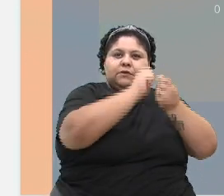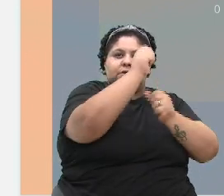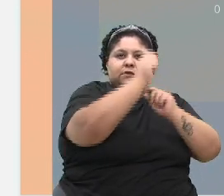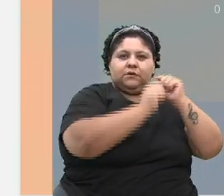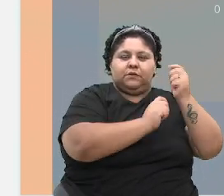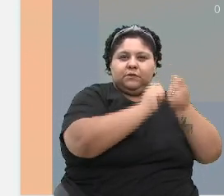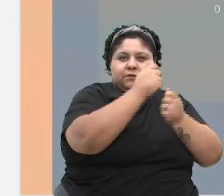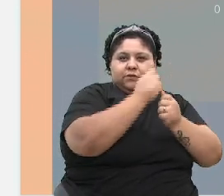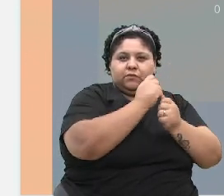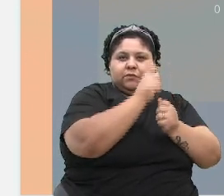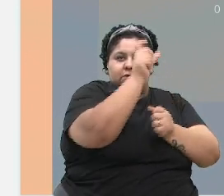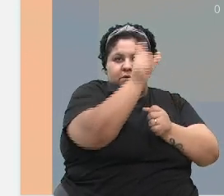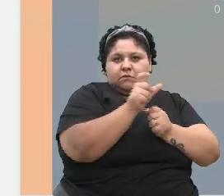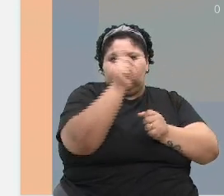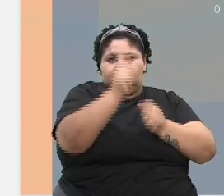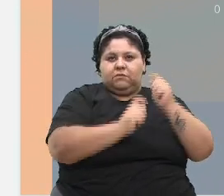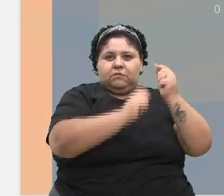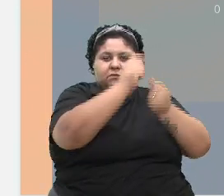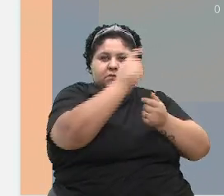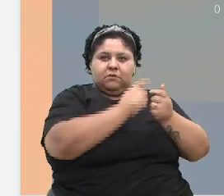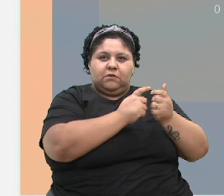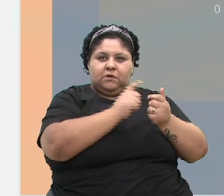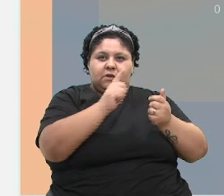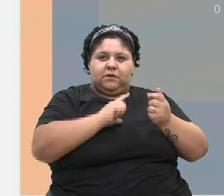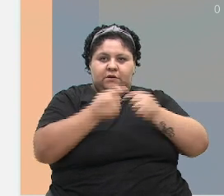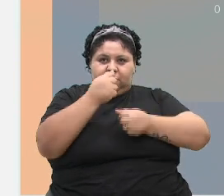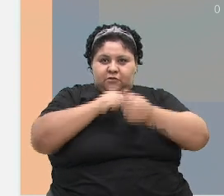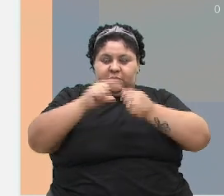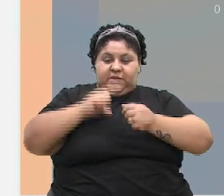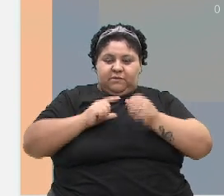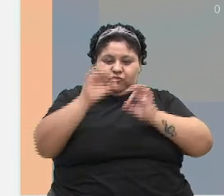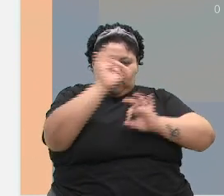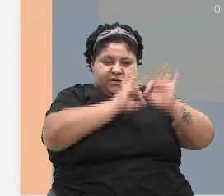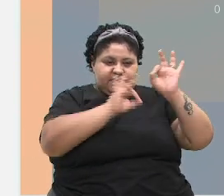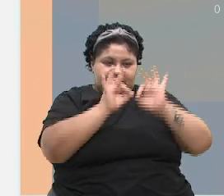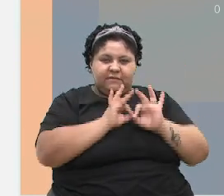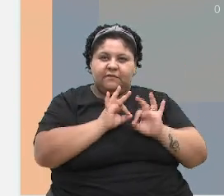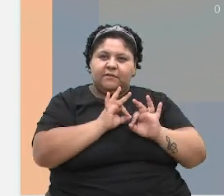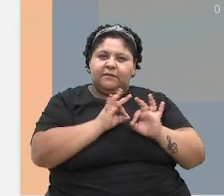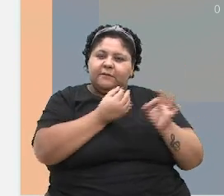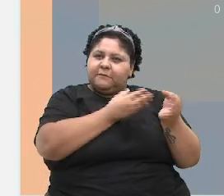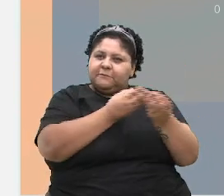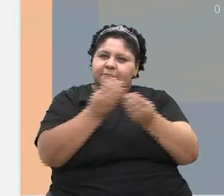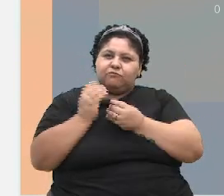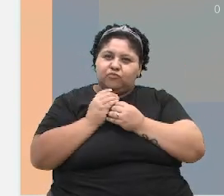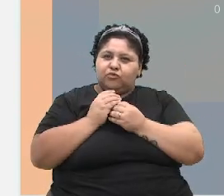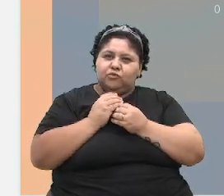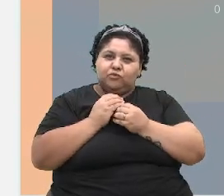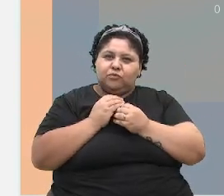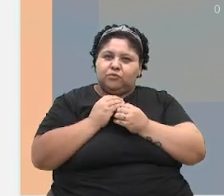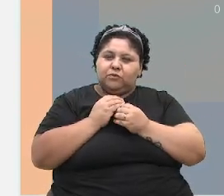esse gráfico, né, em economia a gente tem que montar cenários e simulações, é muito promissor,